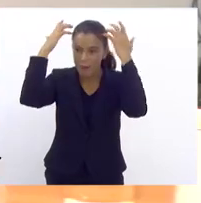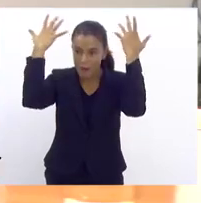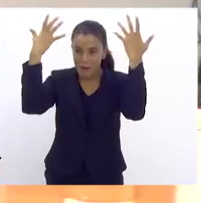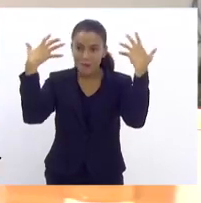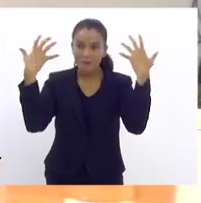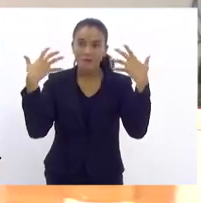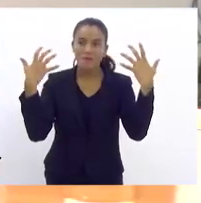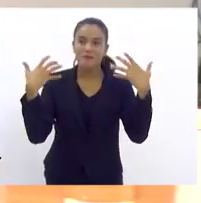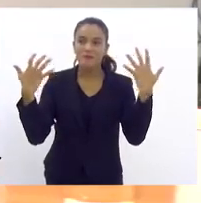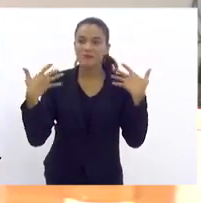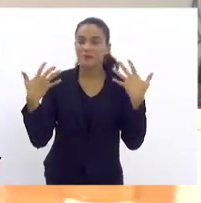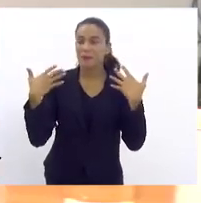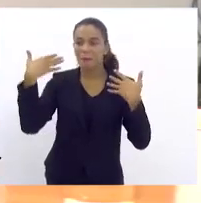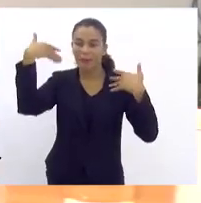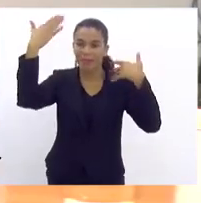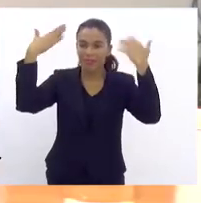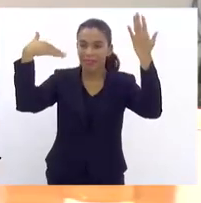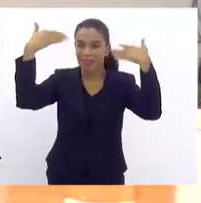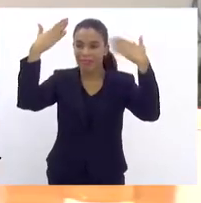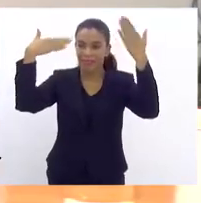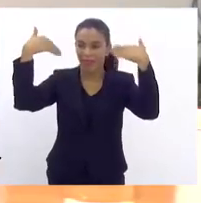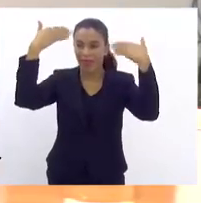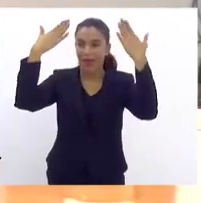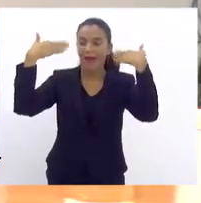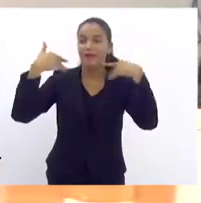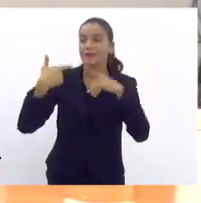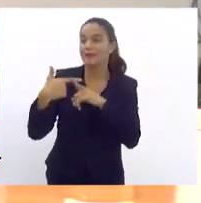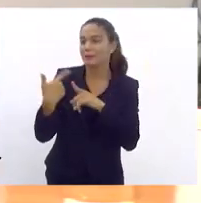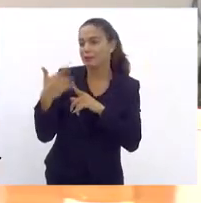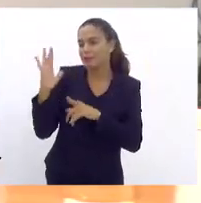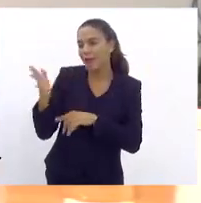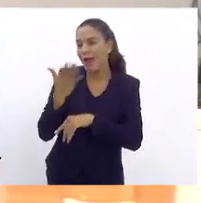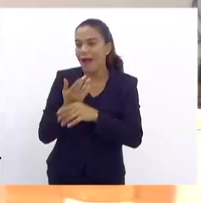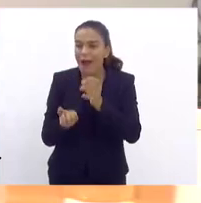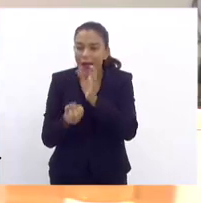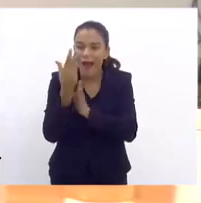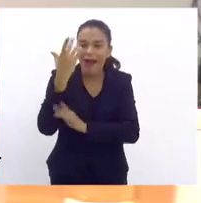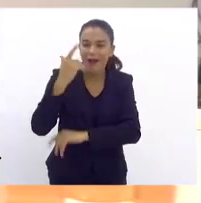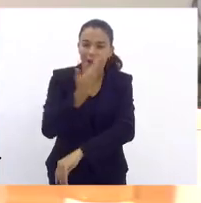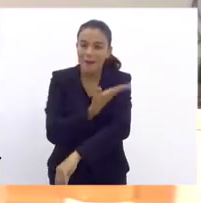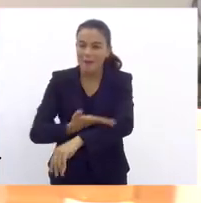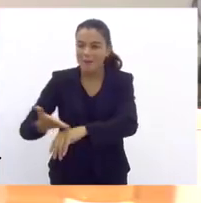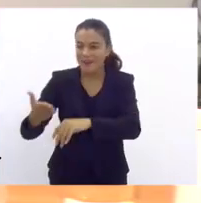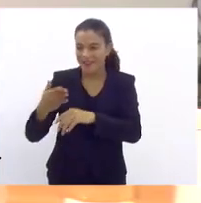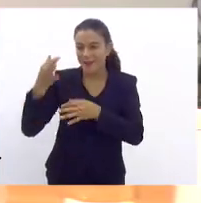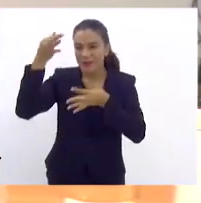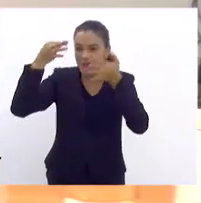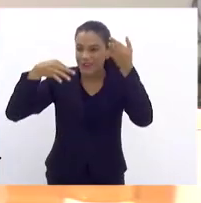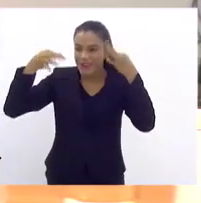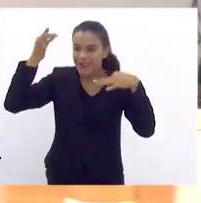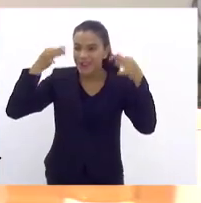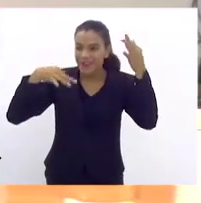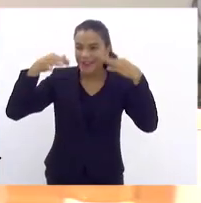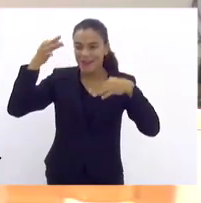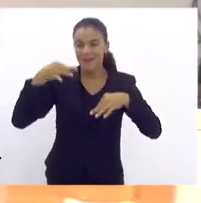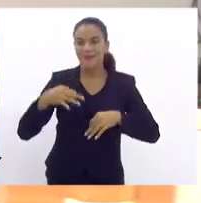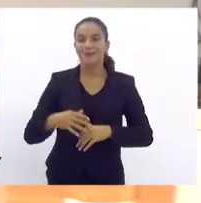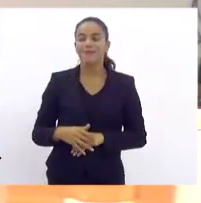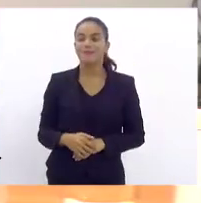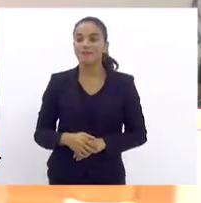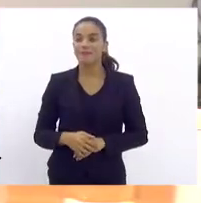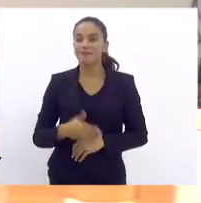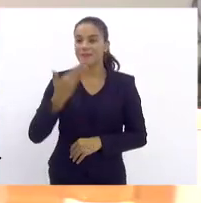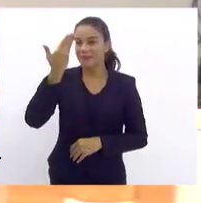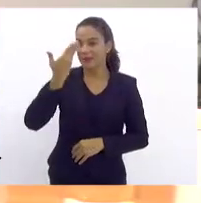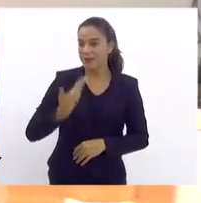pintados né porque ele já estão Luminosos pelo tempo passado nessa vida eu